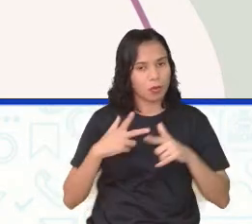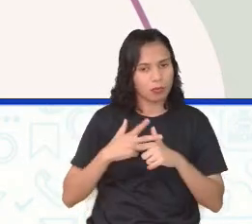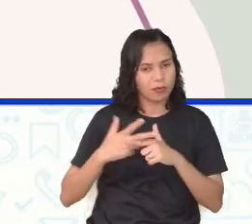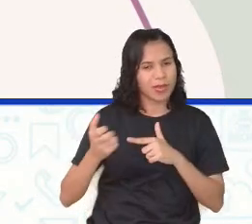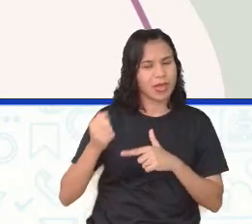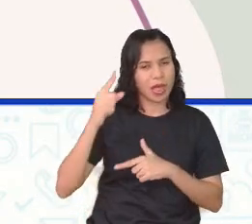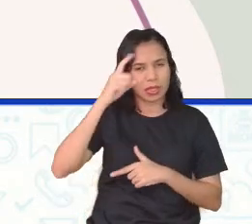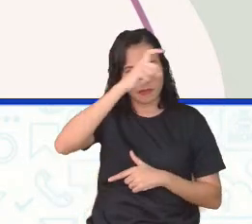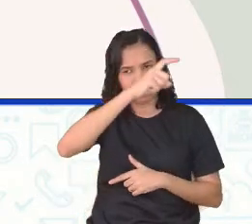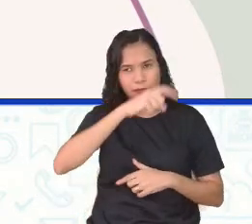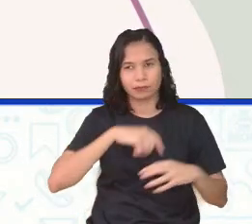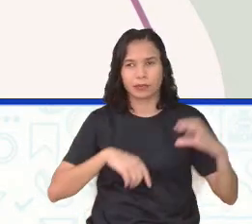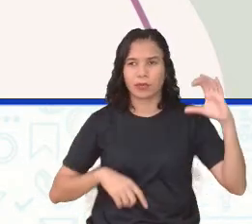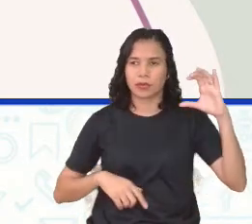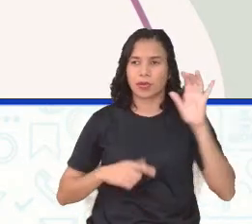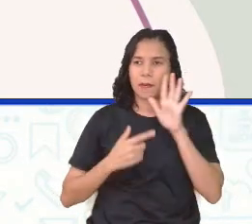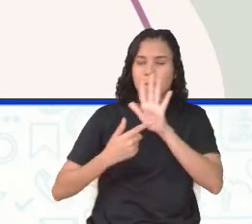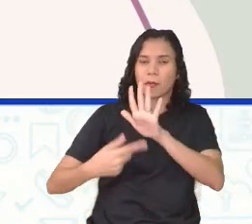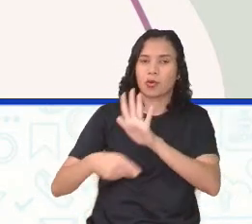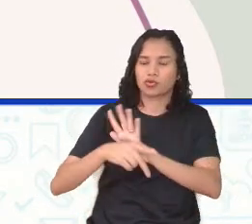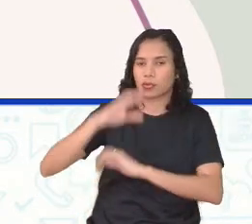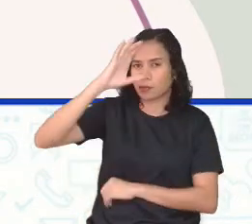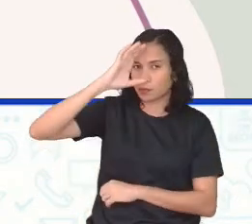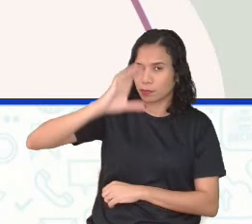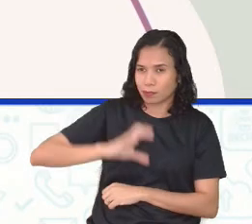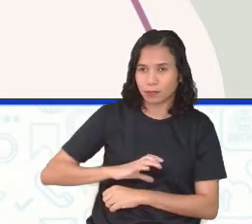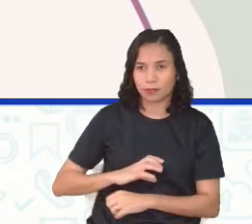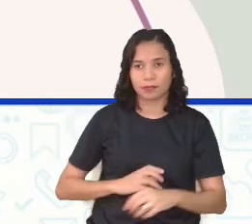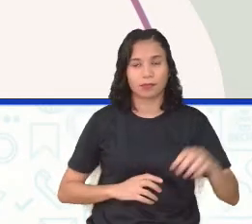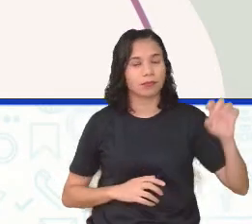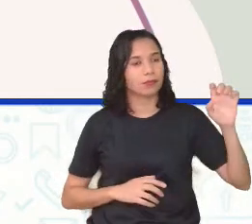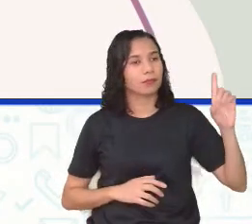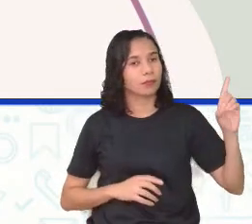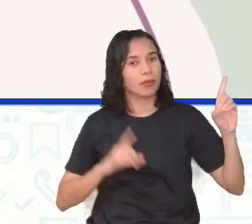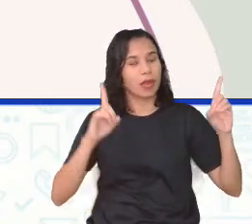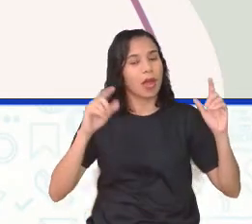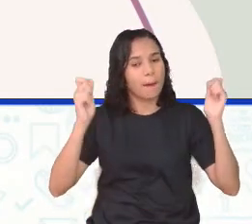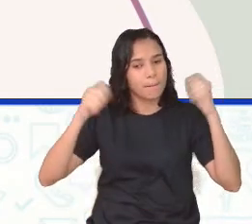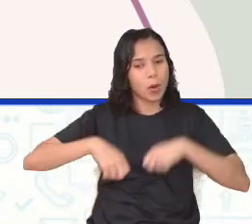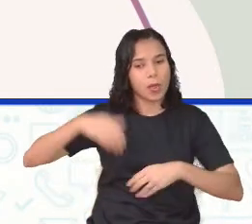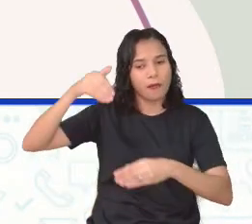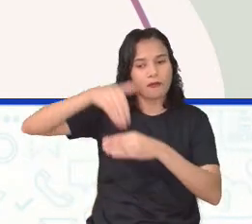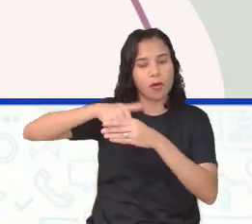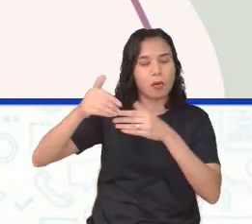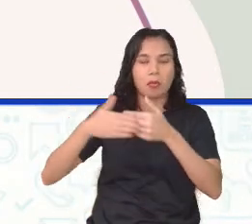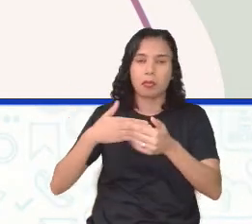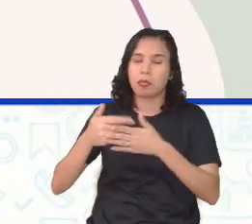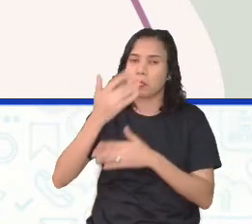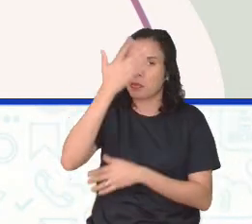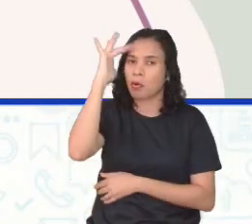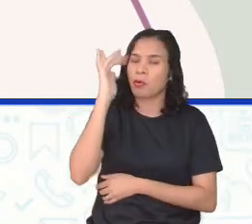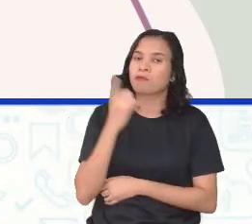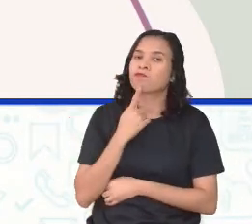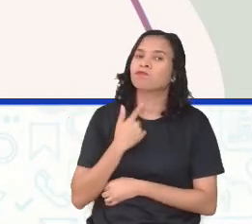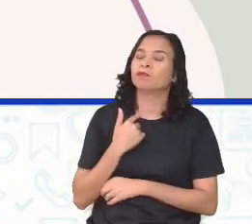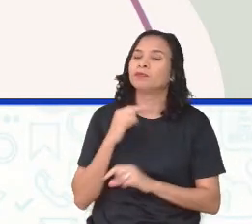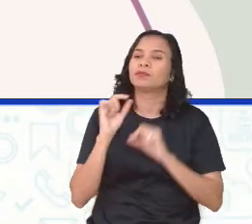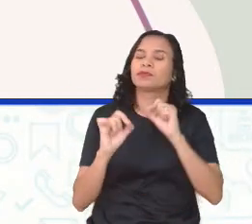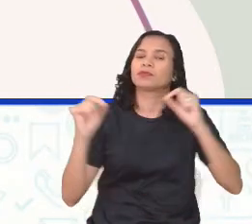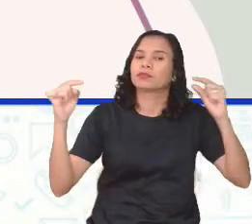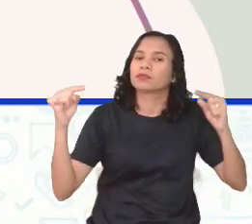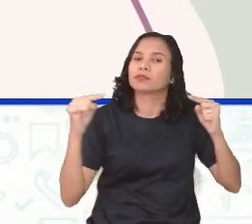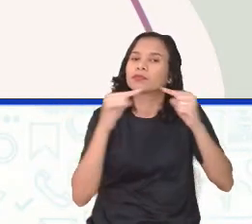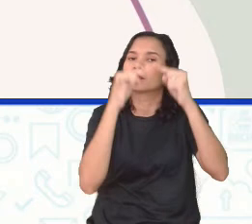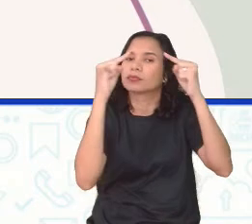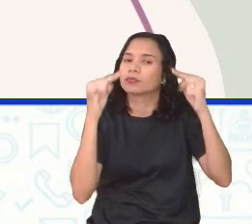dura. Revelam estágios de cidadania, é poder votar em quem quiser. E aí, qual é o trecho, qual a